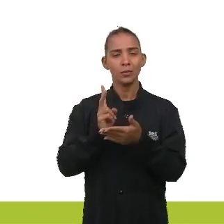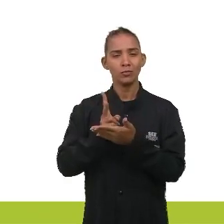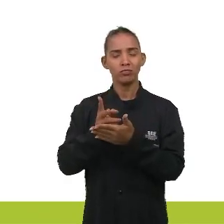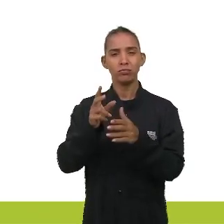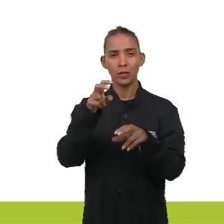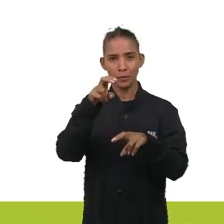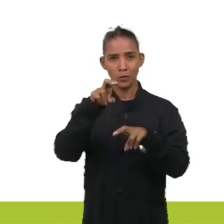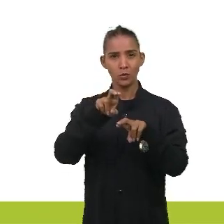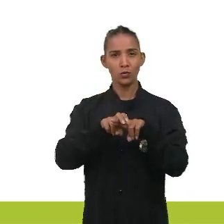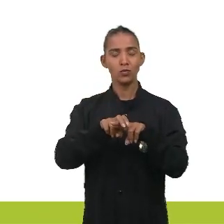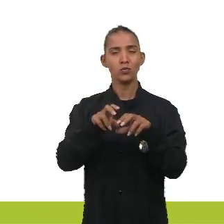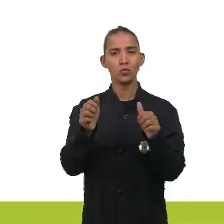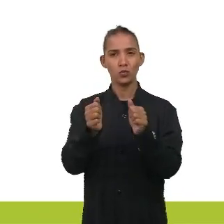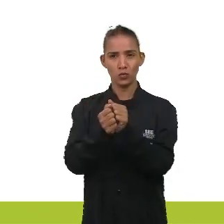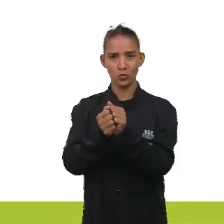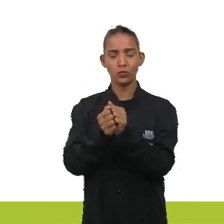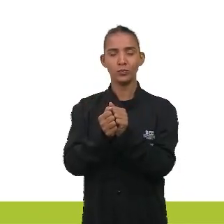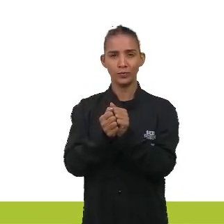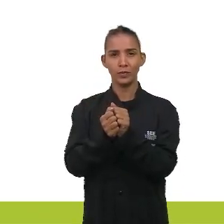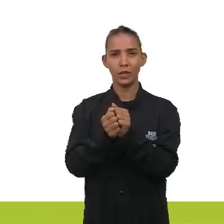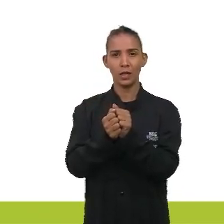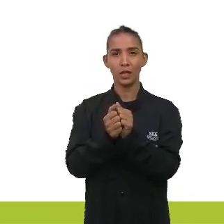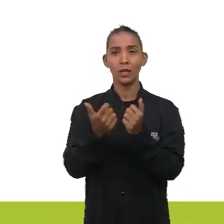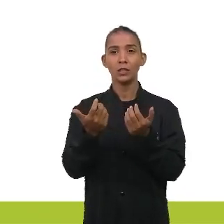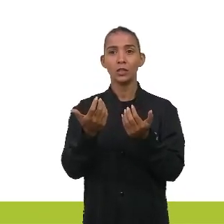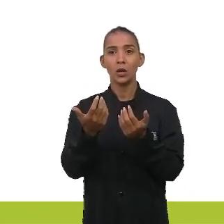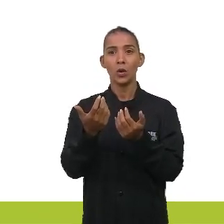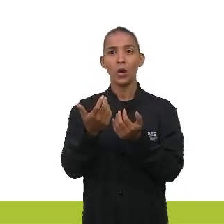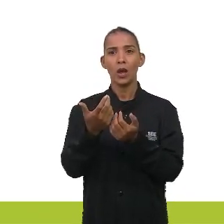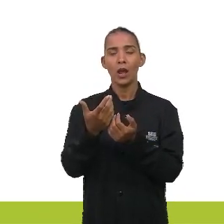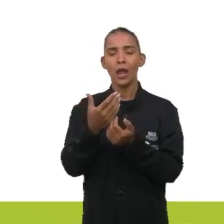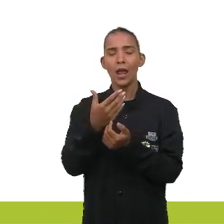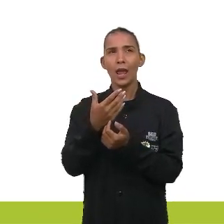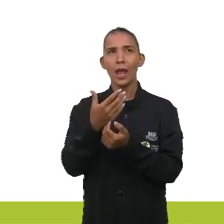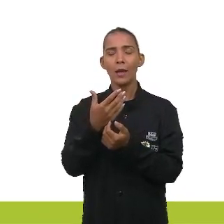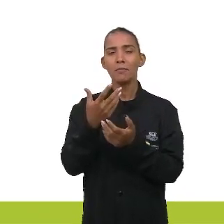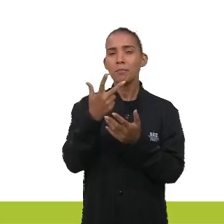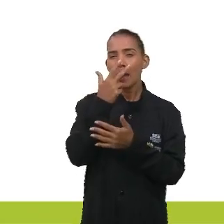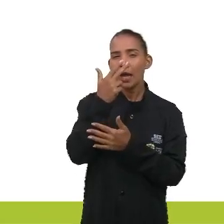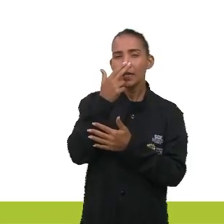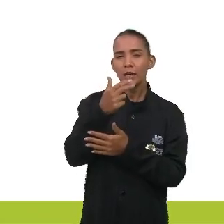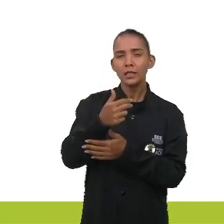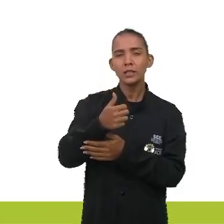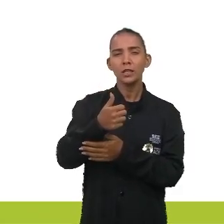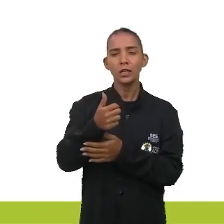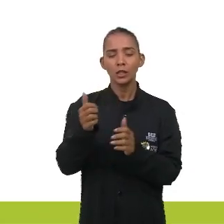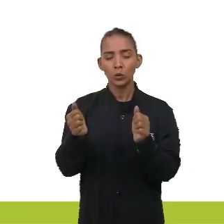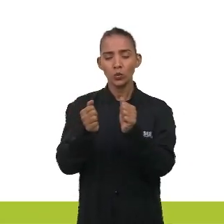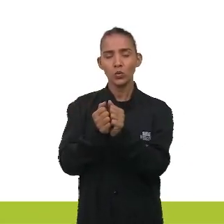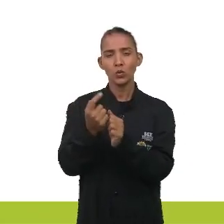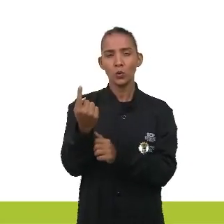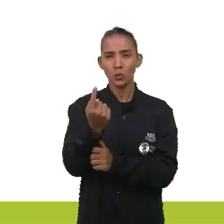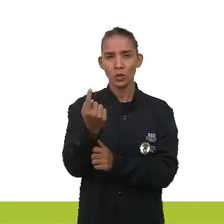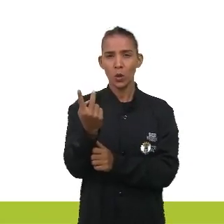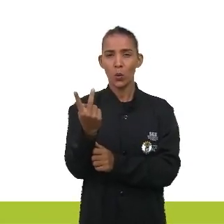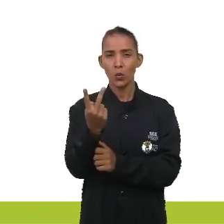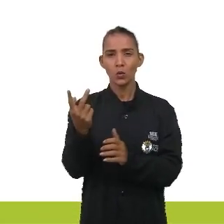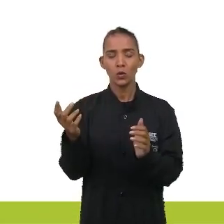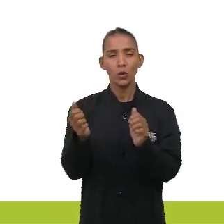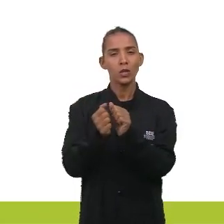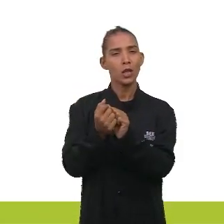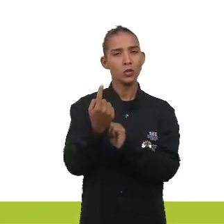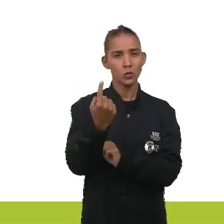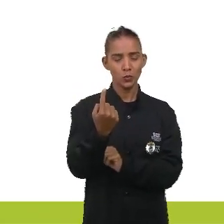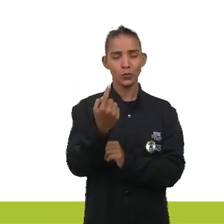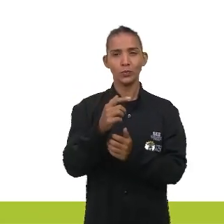o vice-presidente e o presidente como se fosse uma pessoa só, num bloco, dessa maneira aqui. Digamos que eu coloquei eles